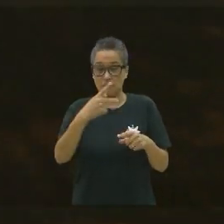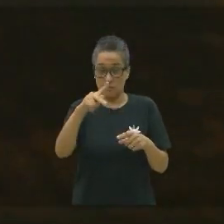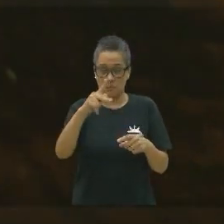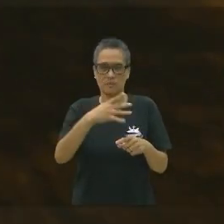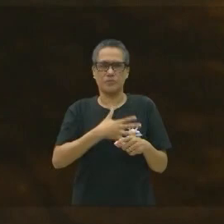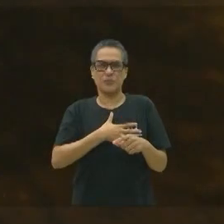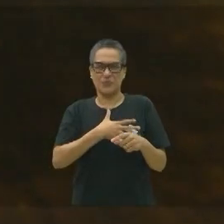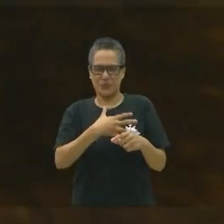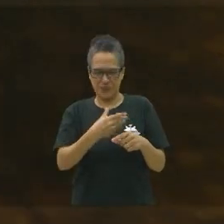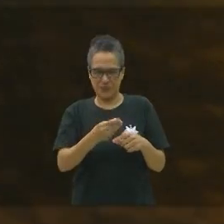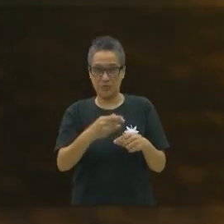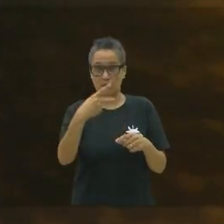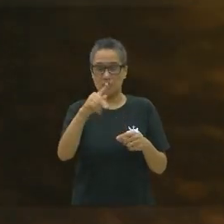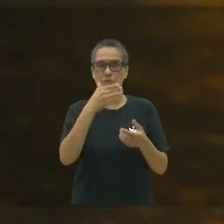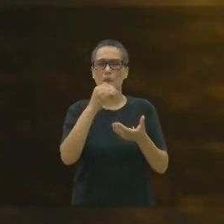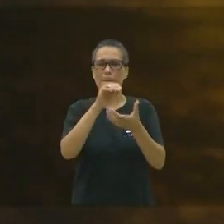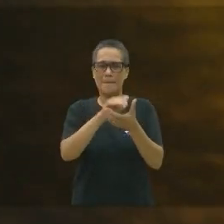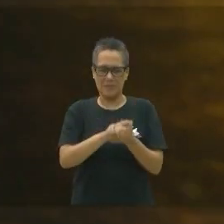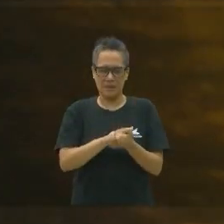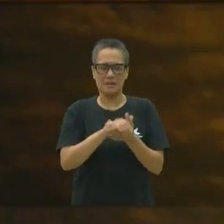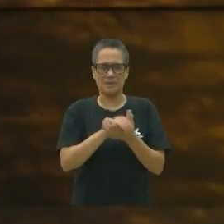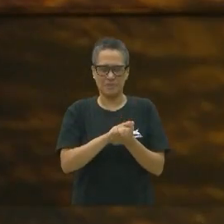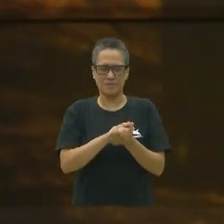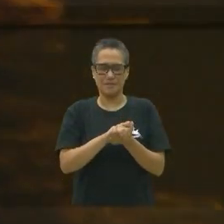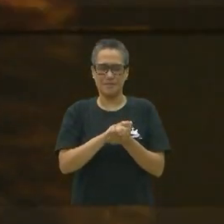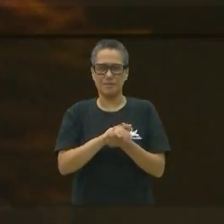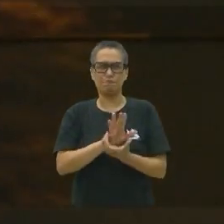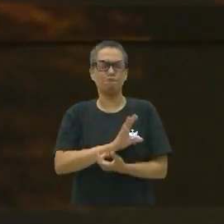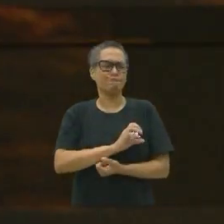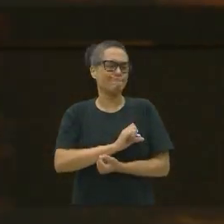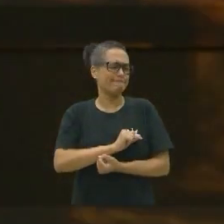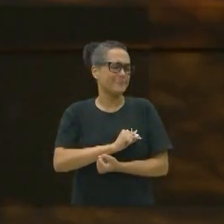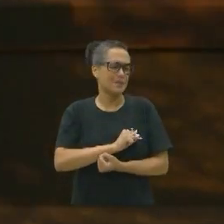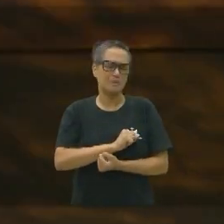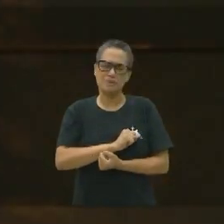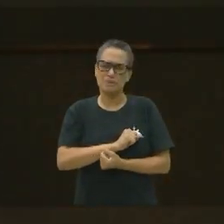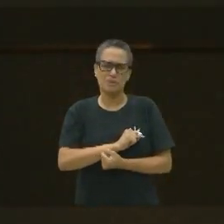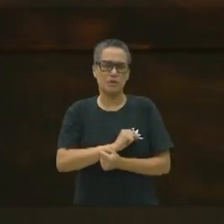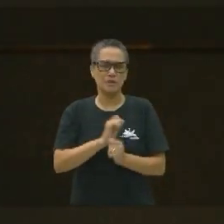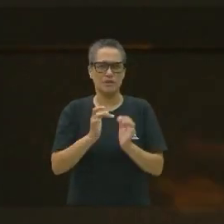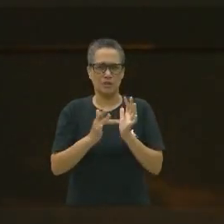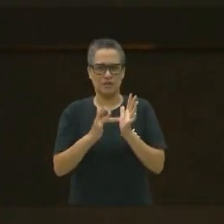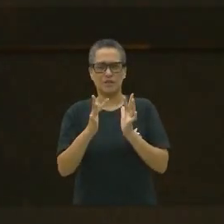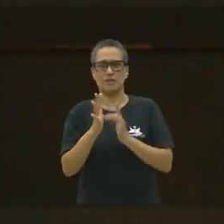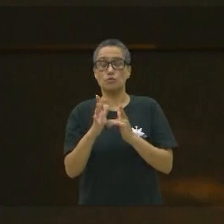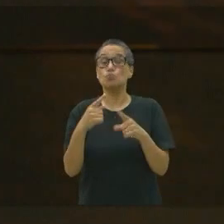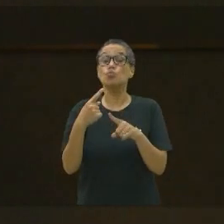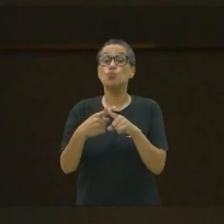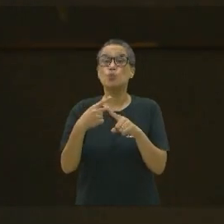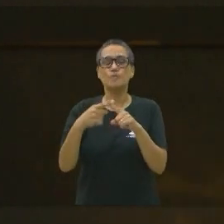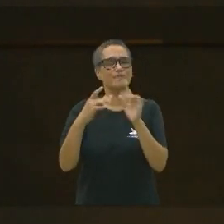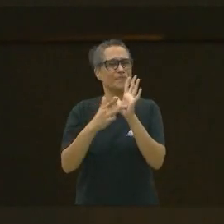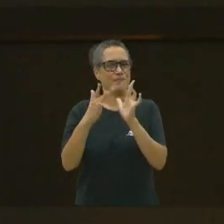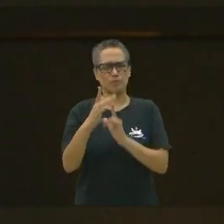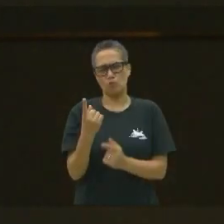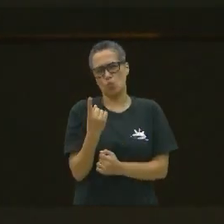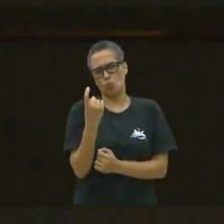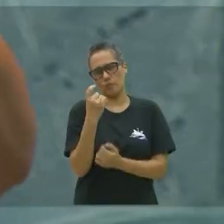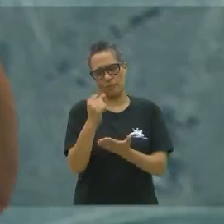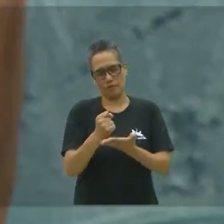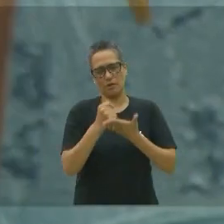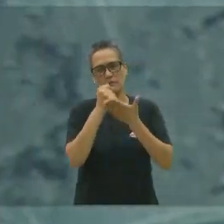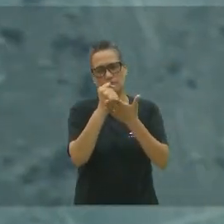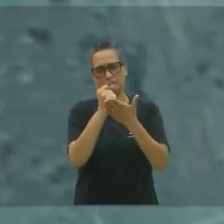seja atraído pelo amor de Cristo, pois só Ele pode salvar.